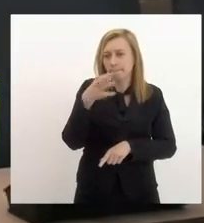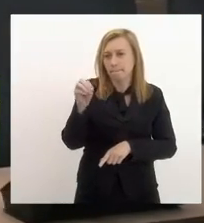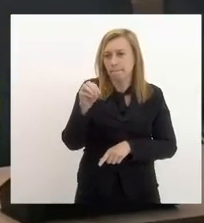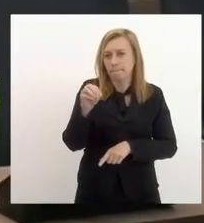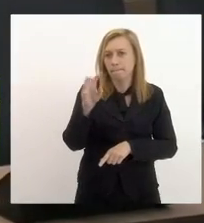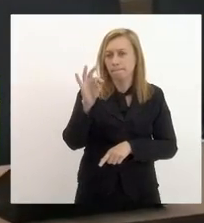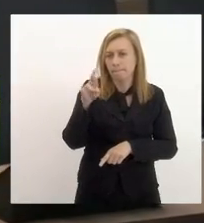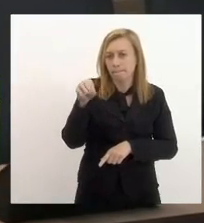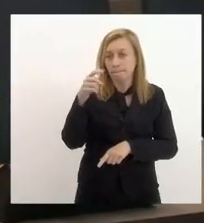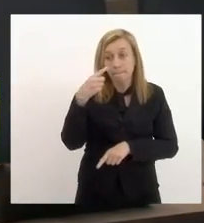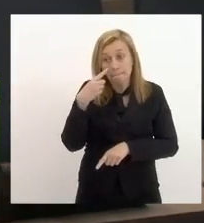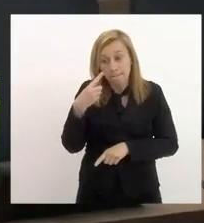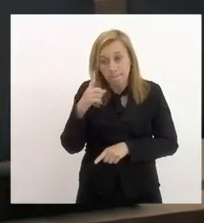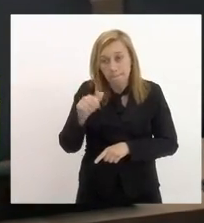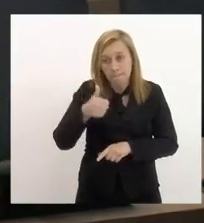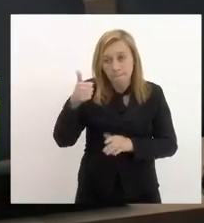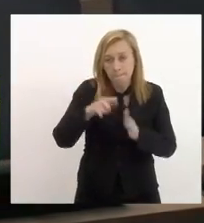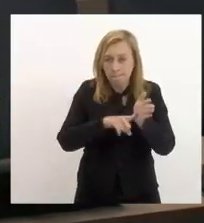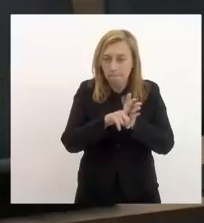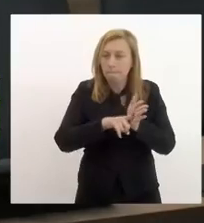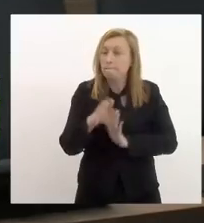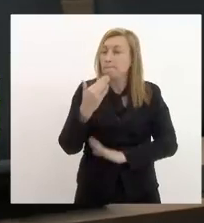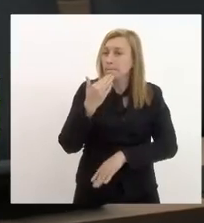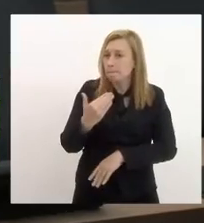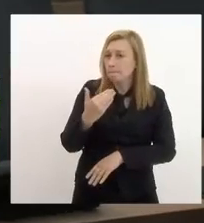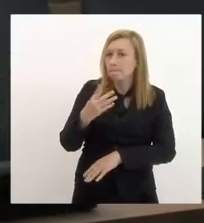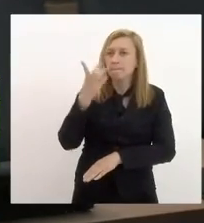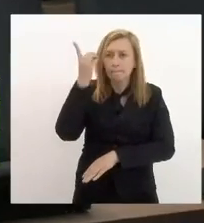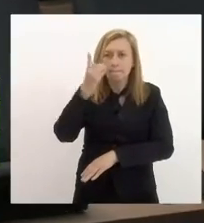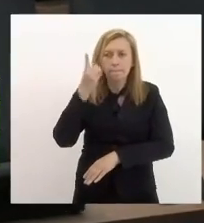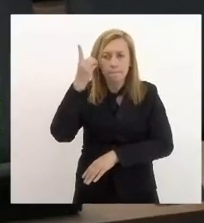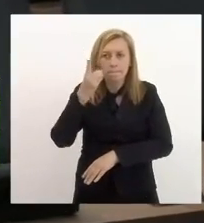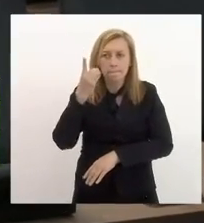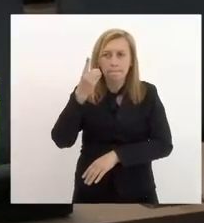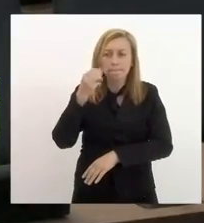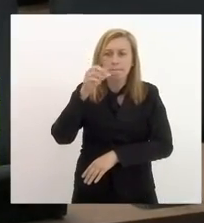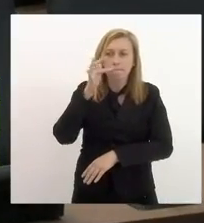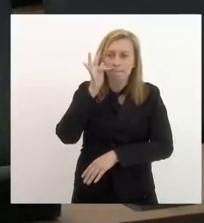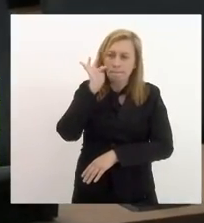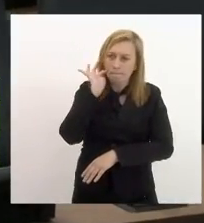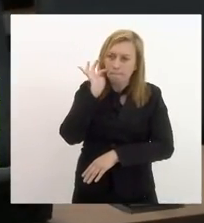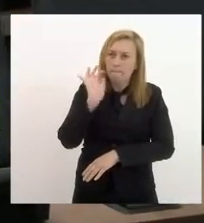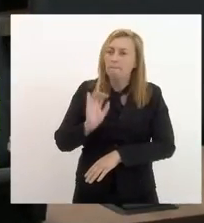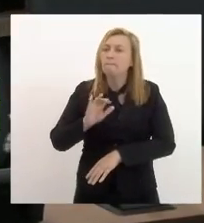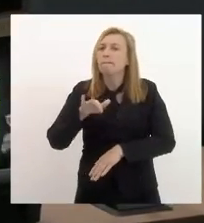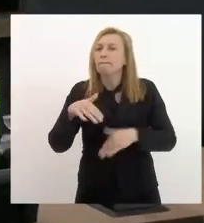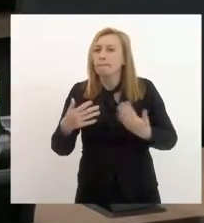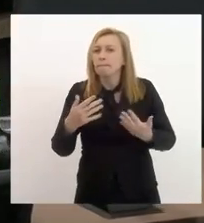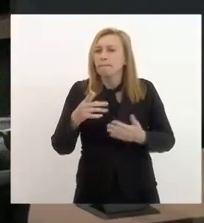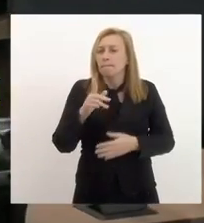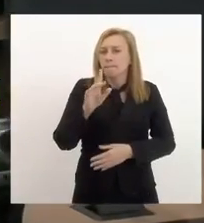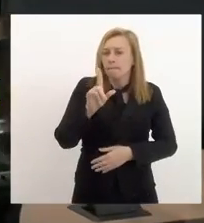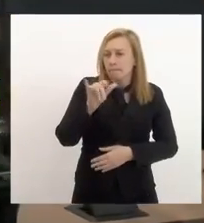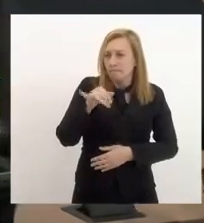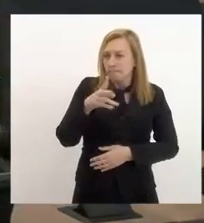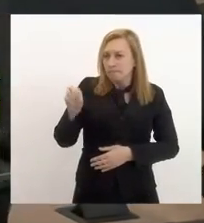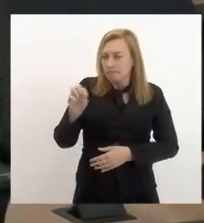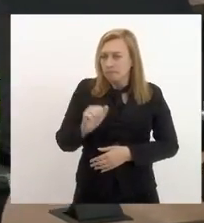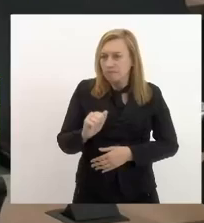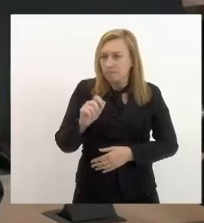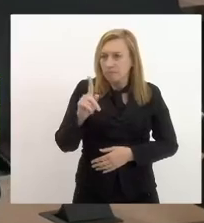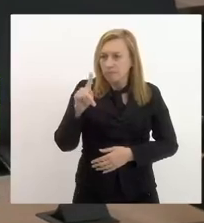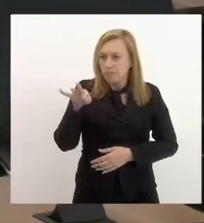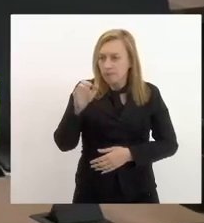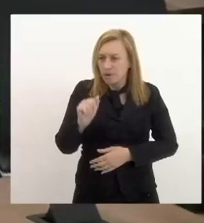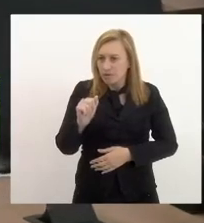cliente seja revistam aos moldes do que sugeriu o deputado seracini quanto a licença-prêmio e licença especial que